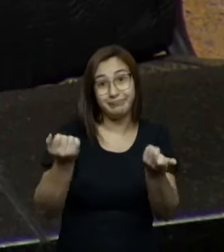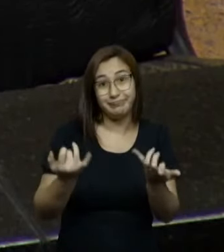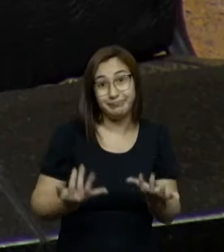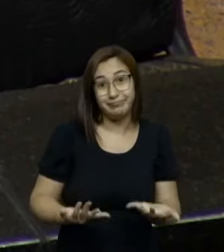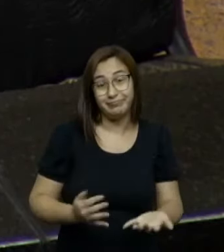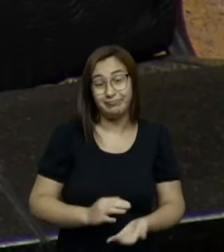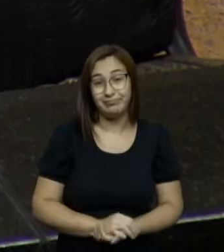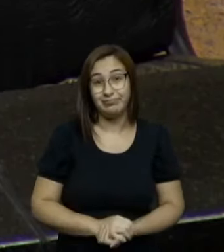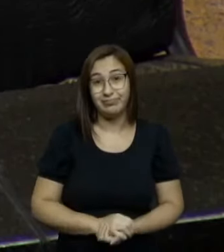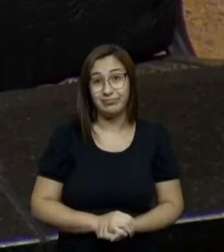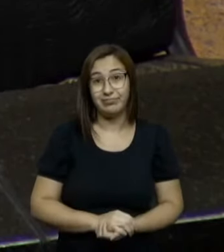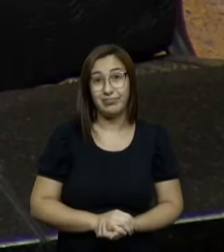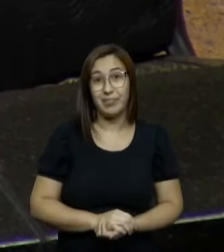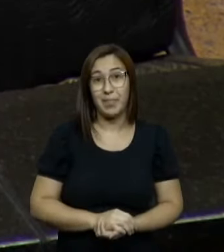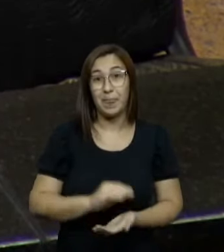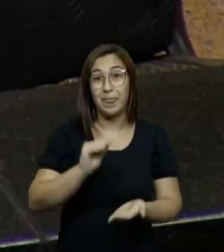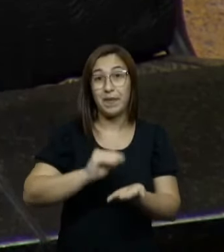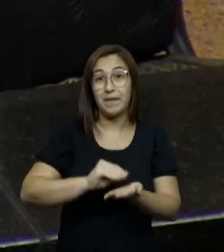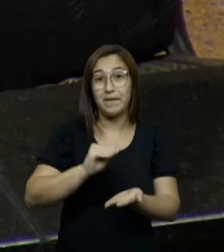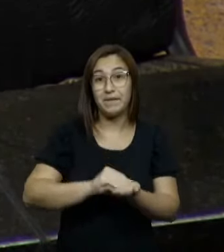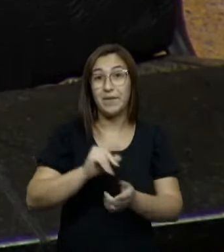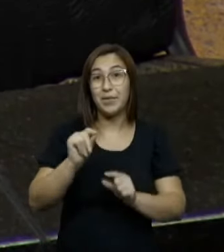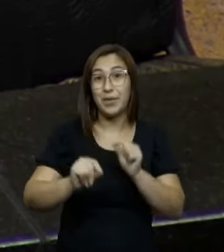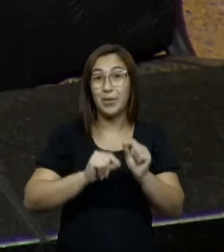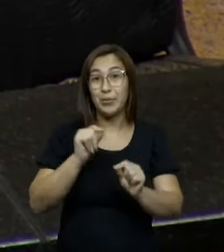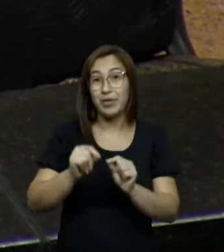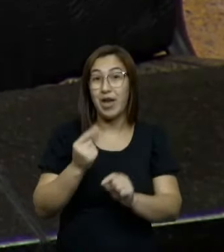Só faltando agora a cereja do bolo, que é